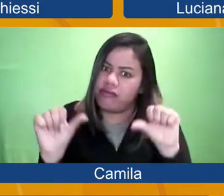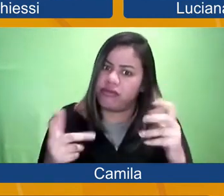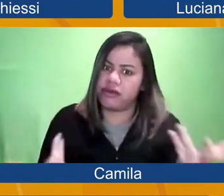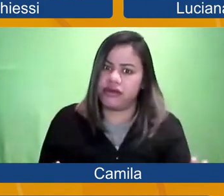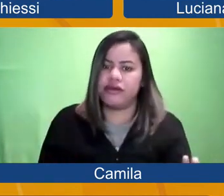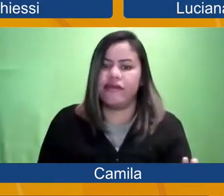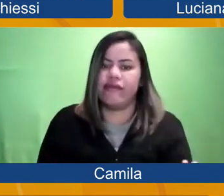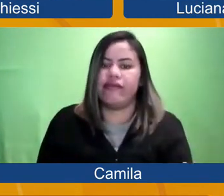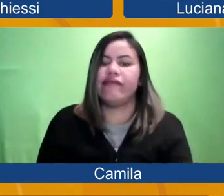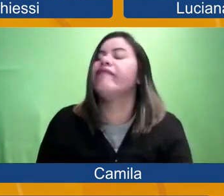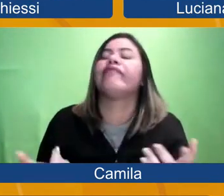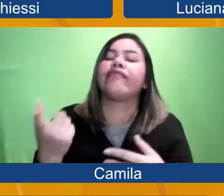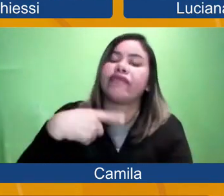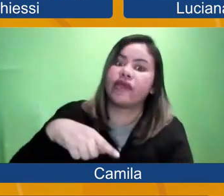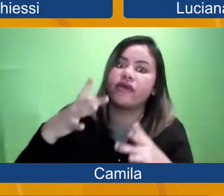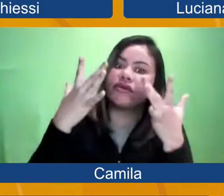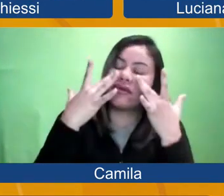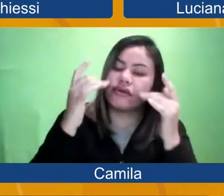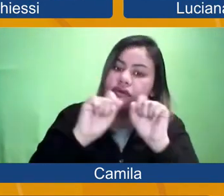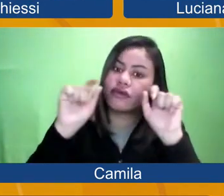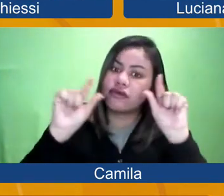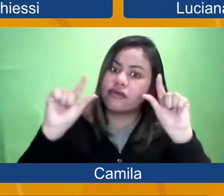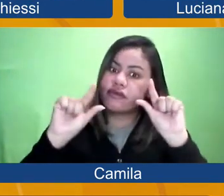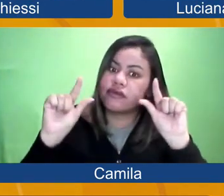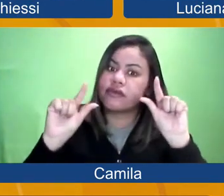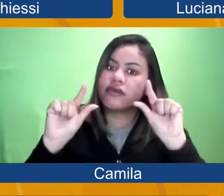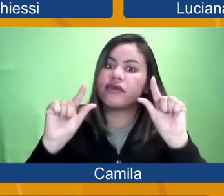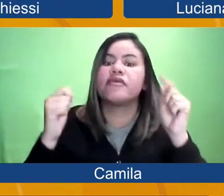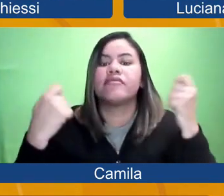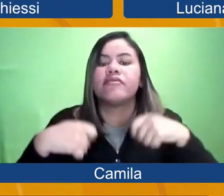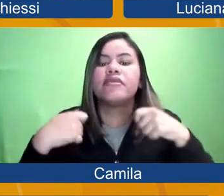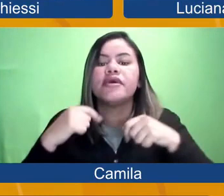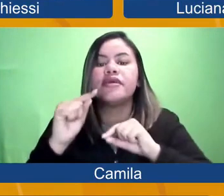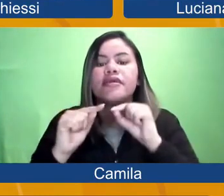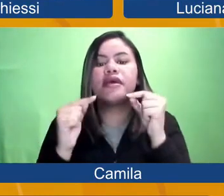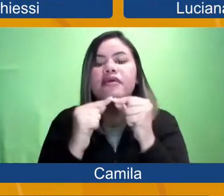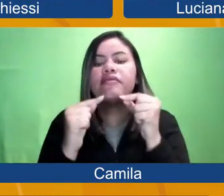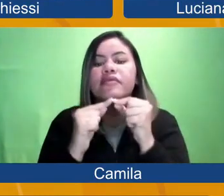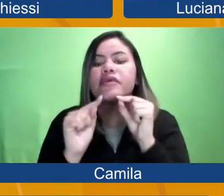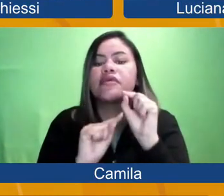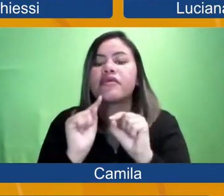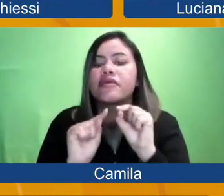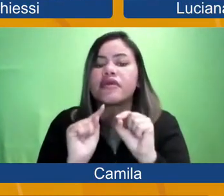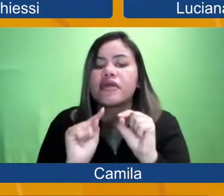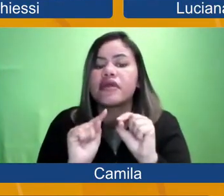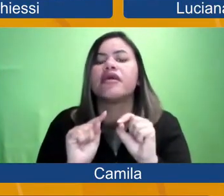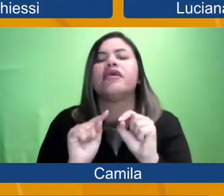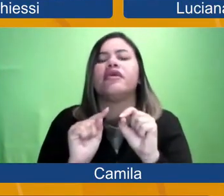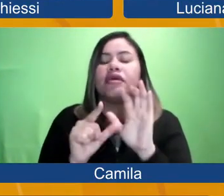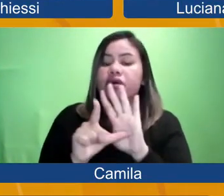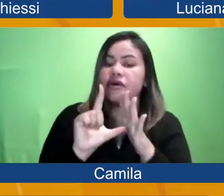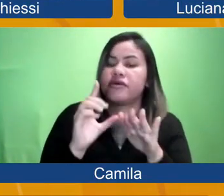ficar também muito atento, né, ao que está acontecendo nesse sentido e se preparando,